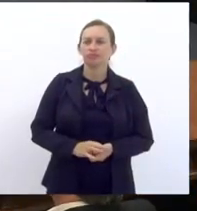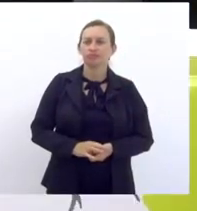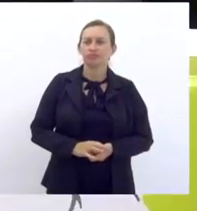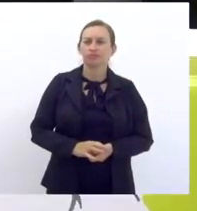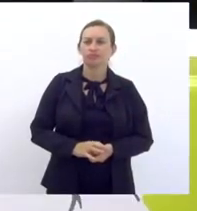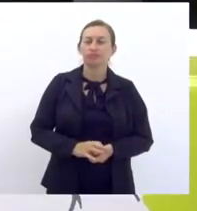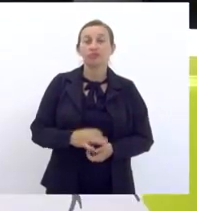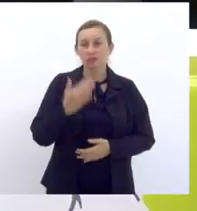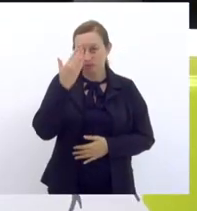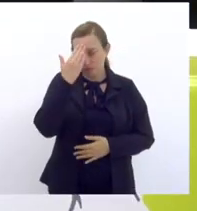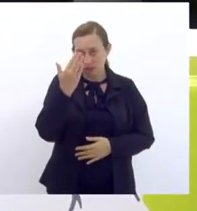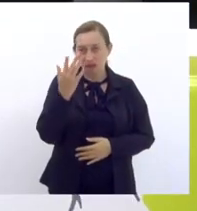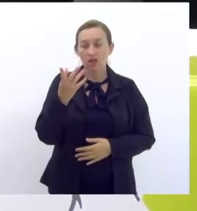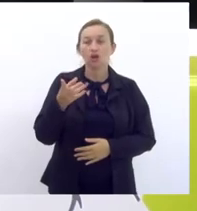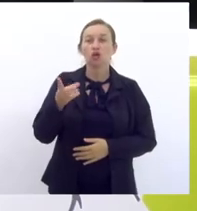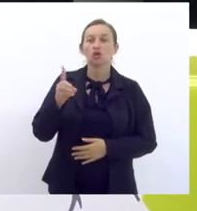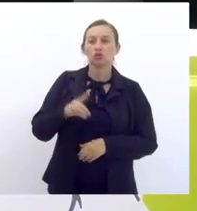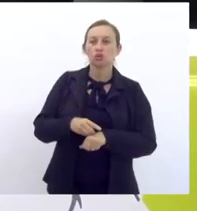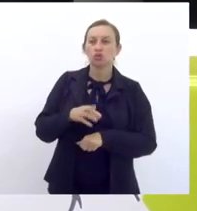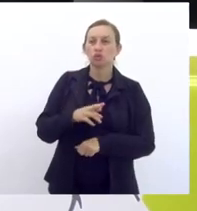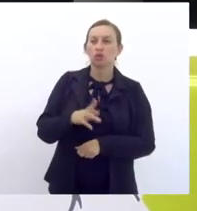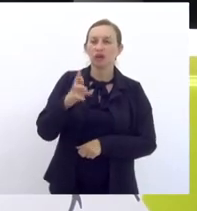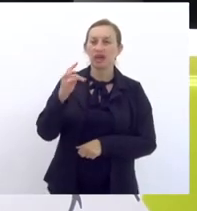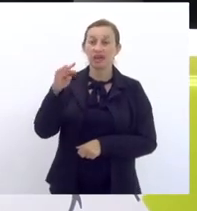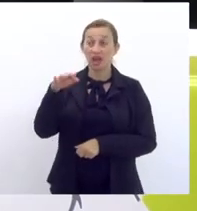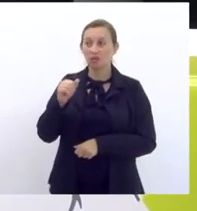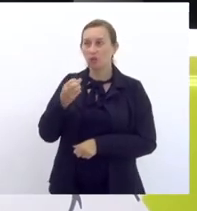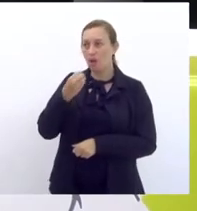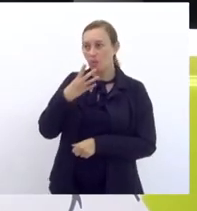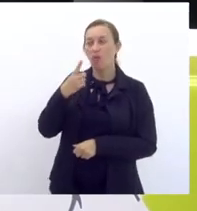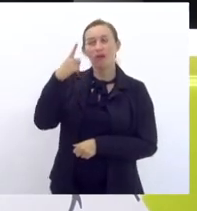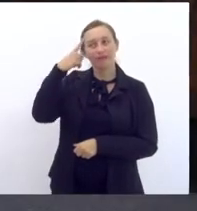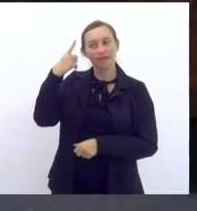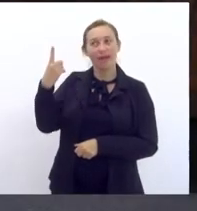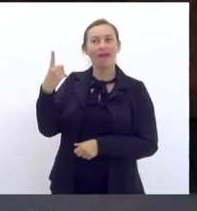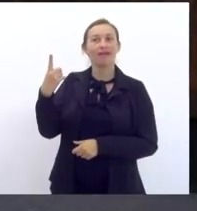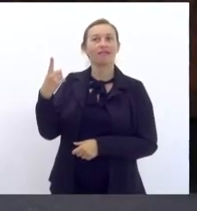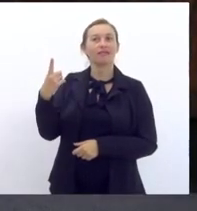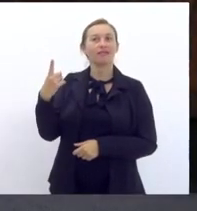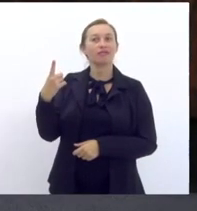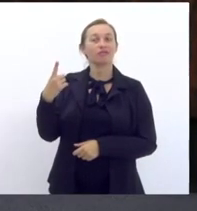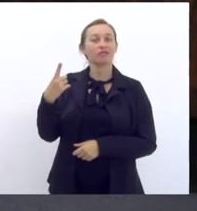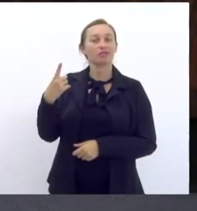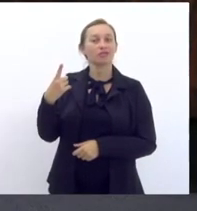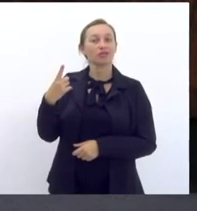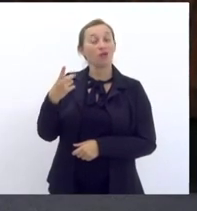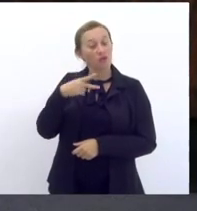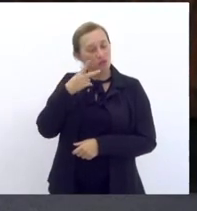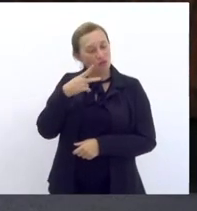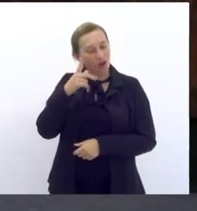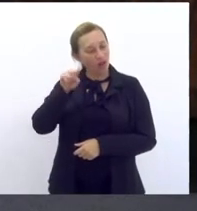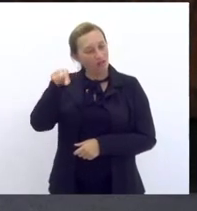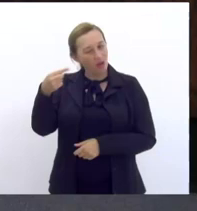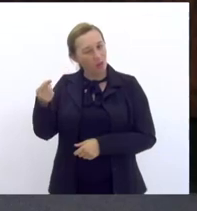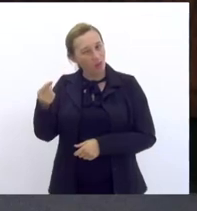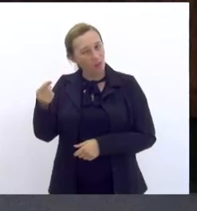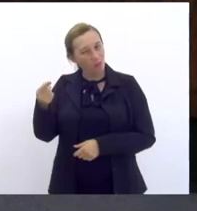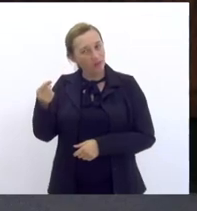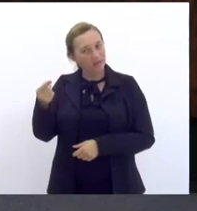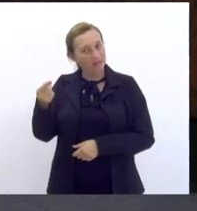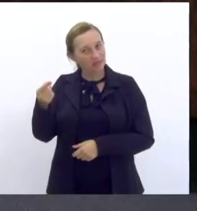Obrigado Doutor Reinaldo você me deu uma boa ideia mas vou de boa fala isso depois do nosso